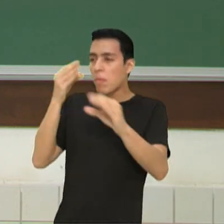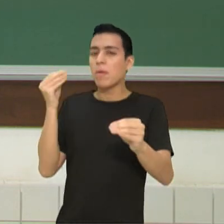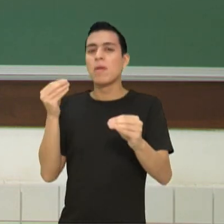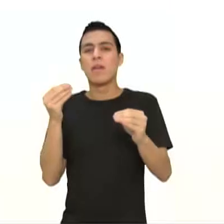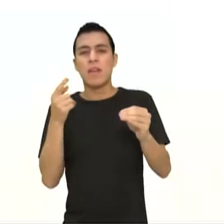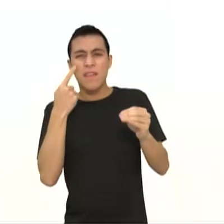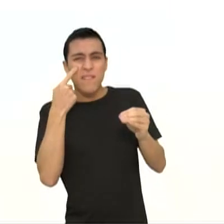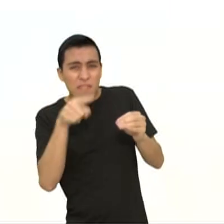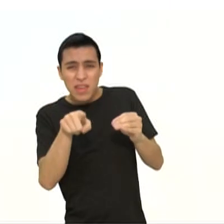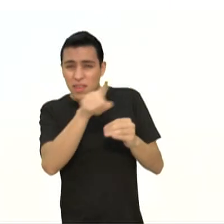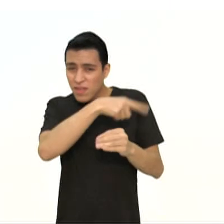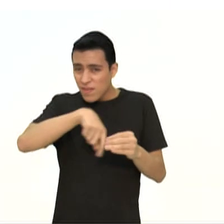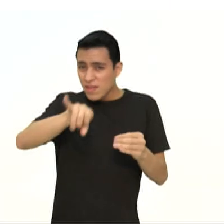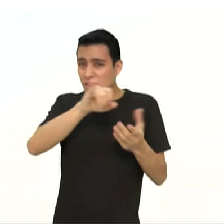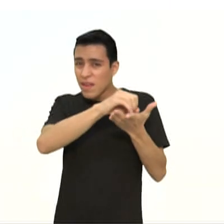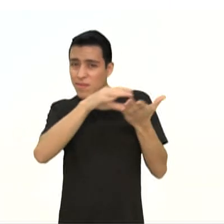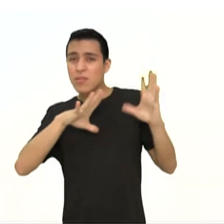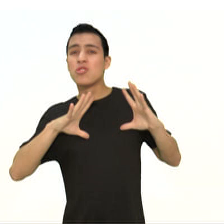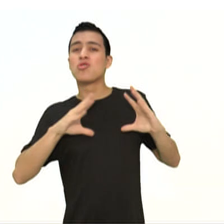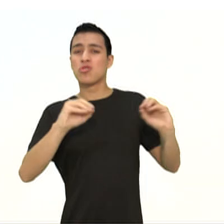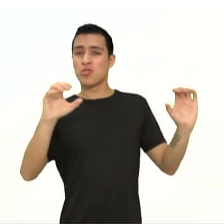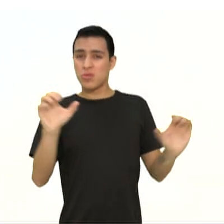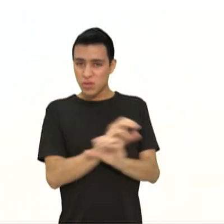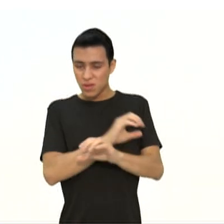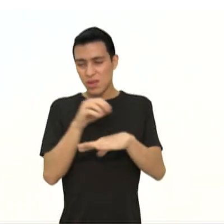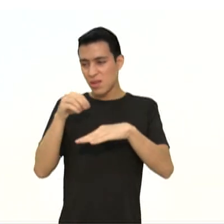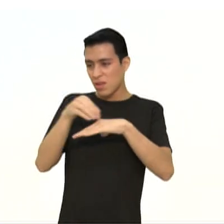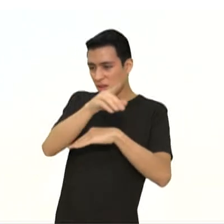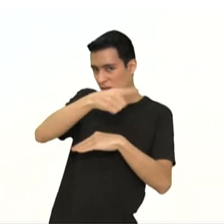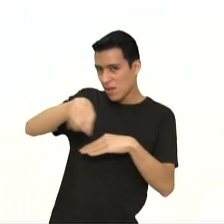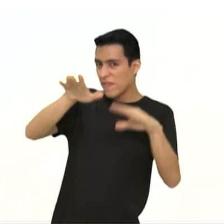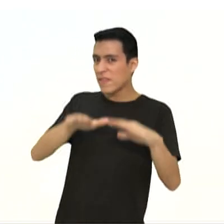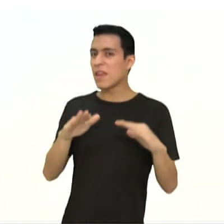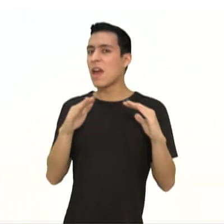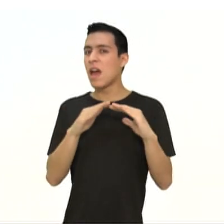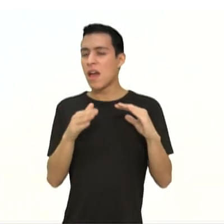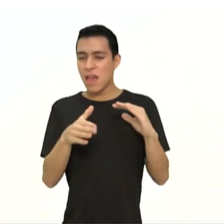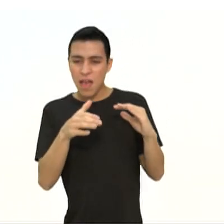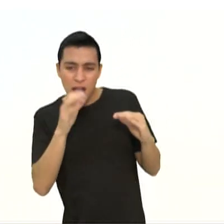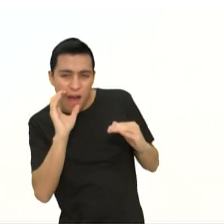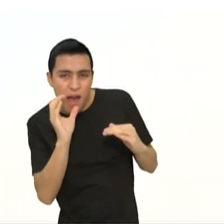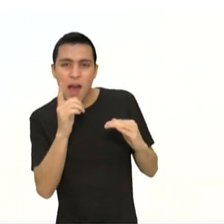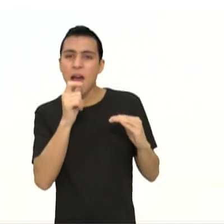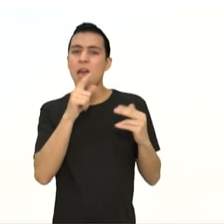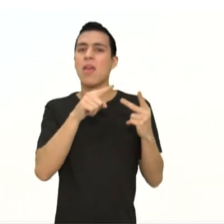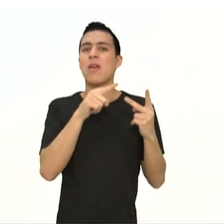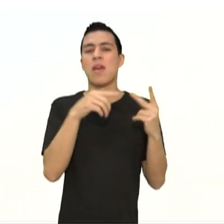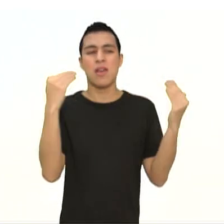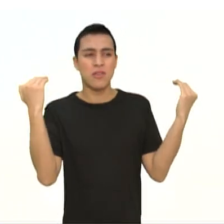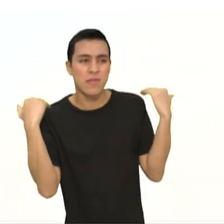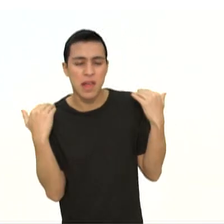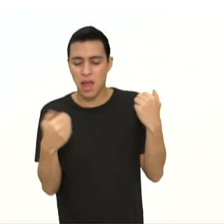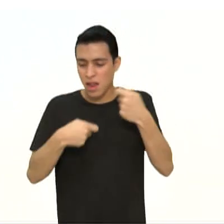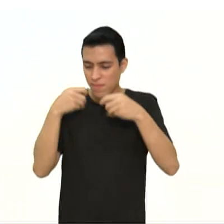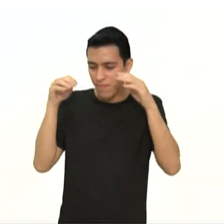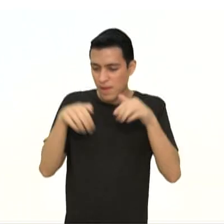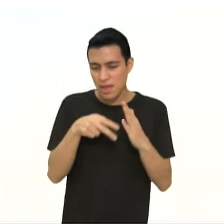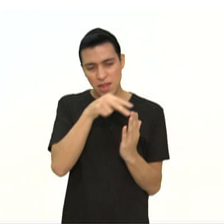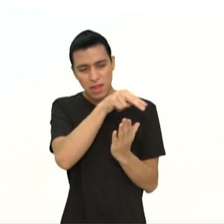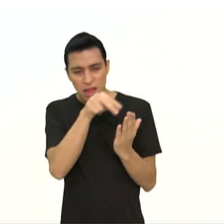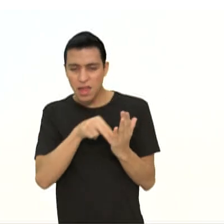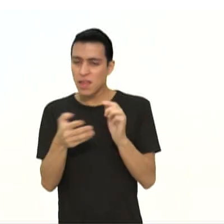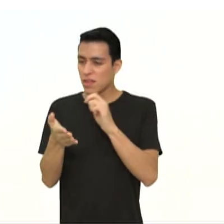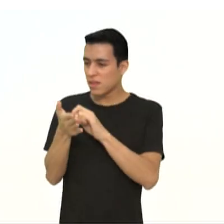se estão com todas as atividades feitas. E as dicas de quarentena? Tome água, se alimente bem, faça atividades em casa, leia,